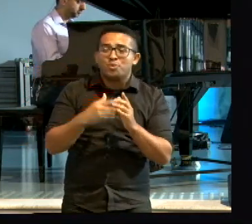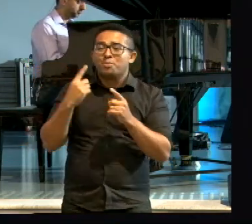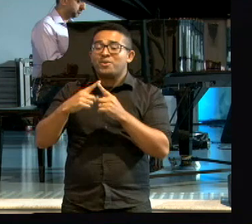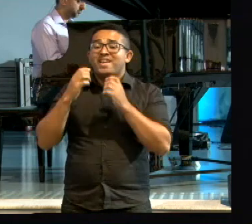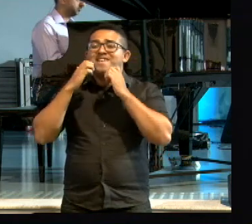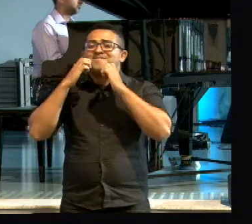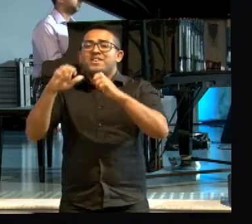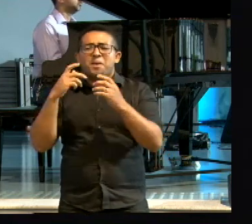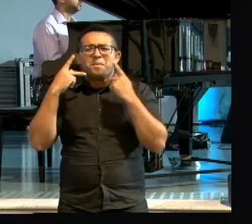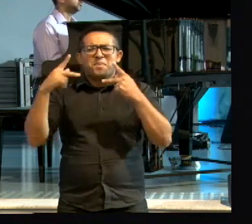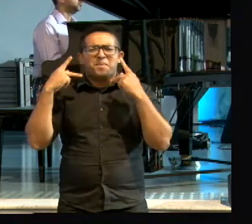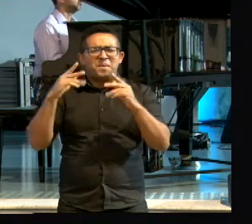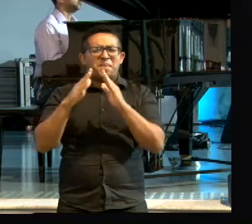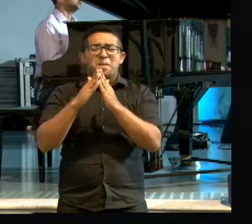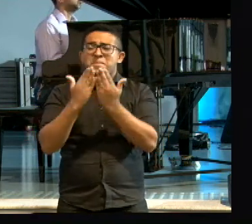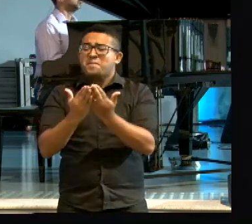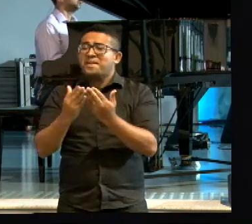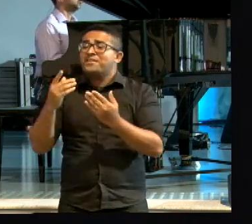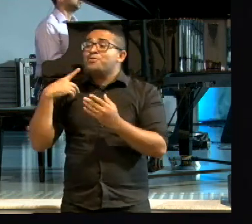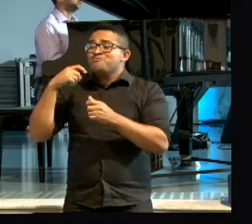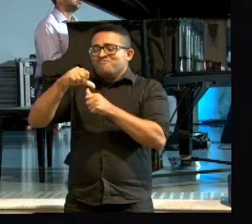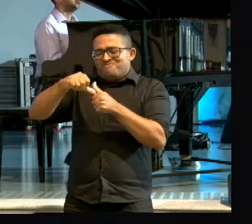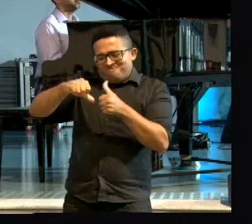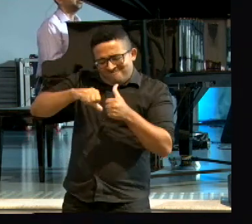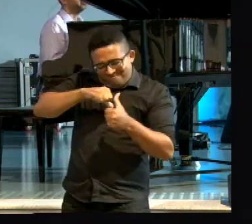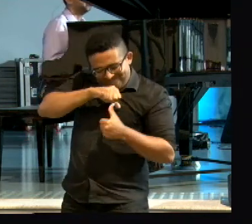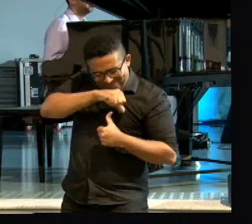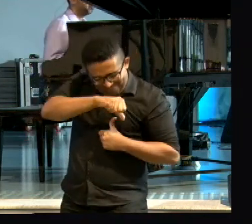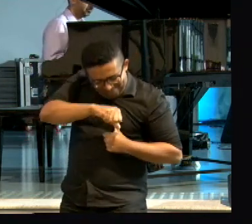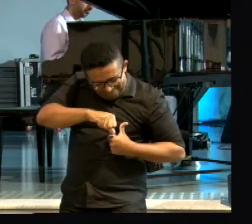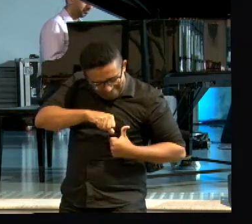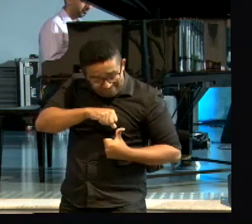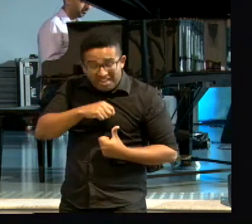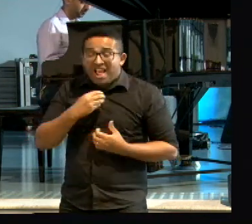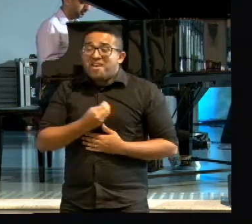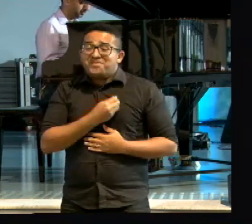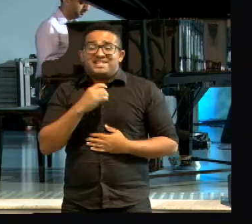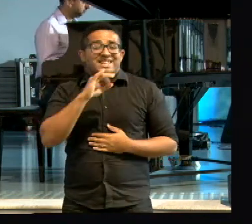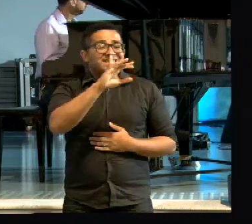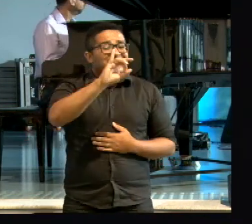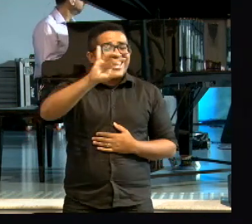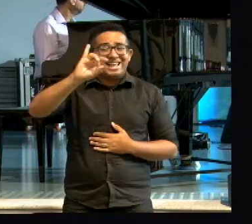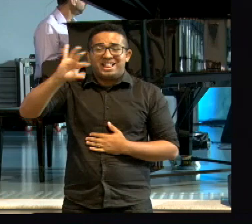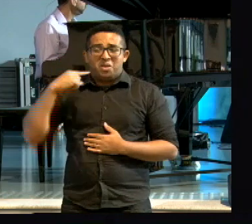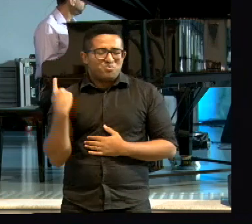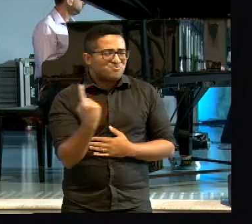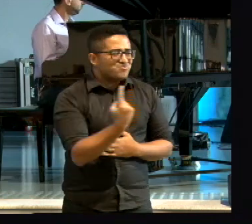revolucionará profundamente, não apenas nossas vidas, mas através de nós a vida de muitos outros.